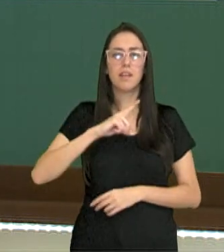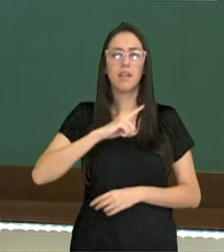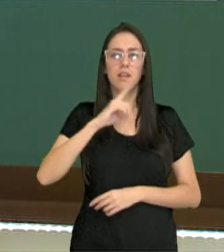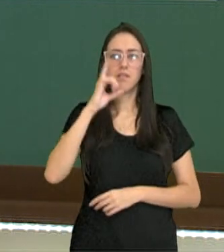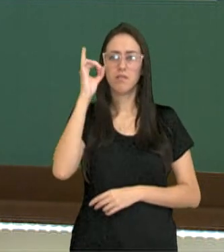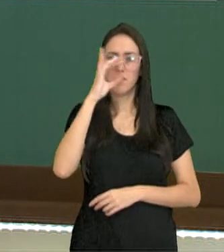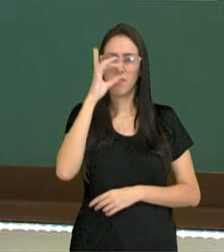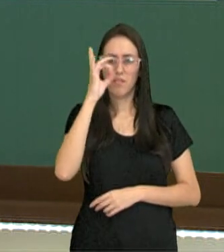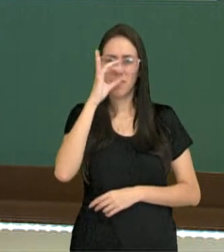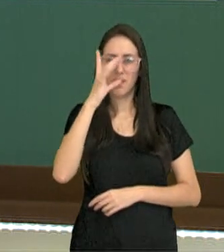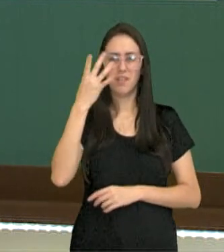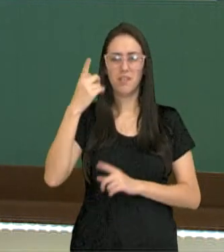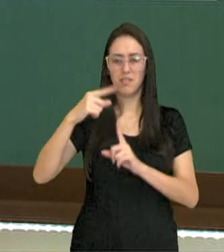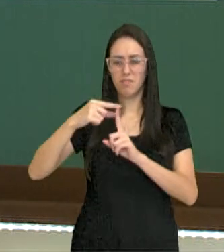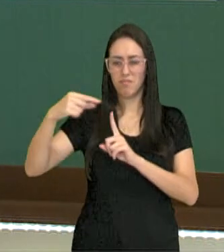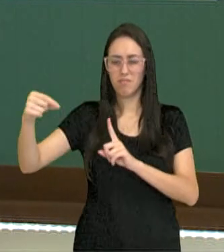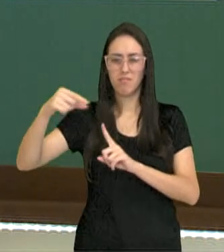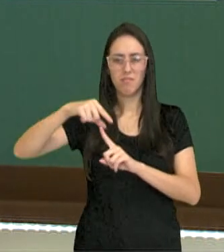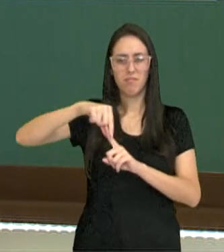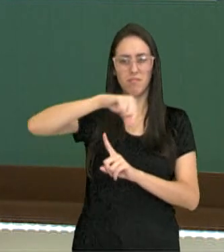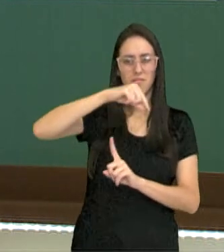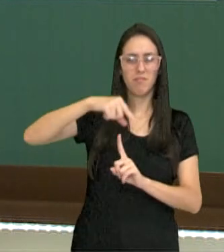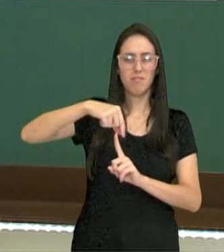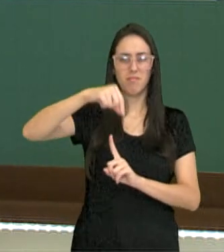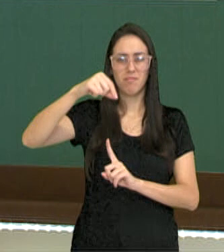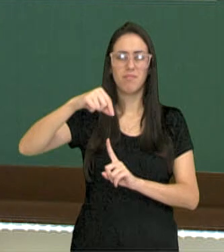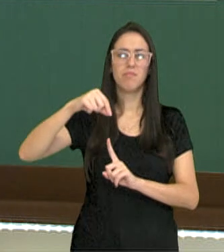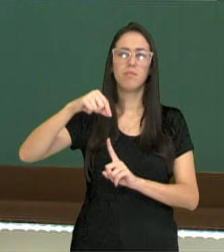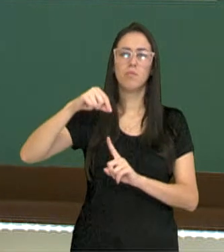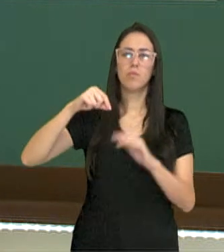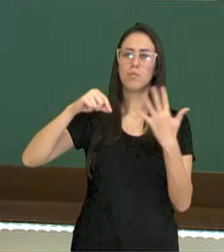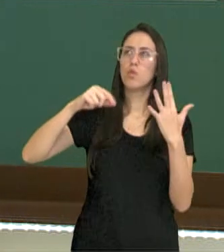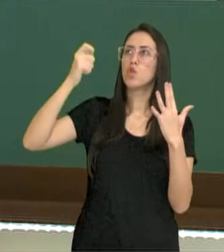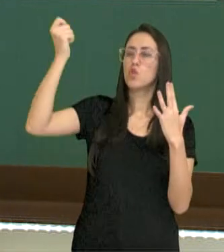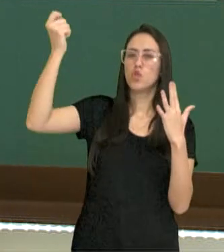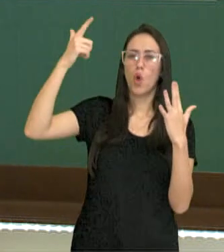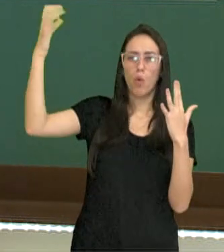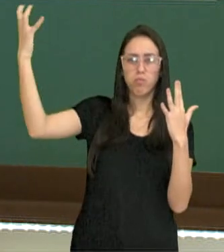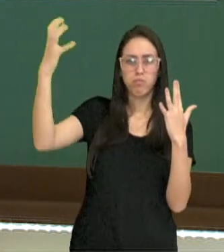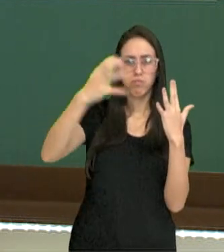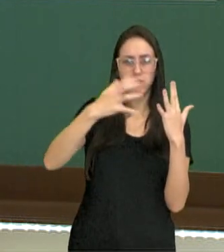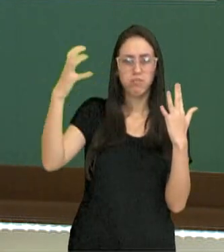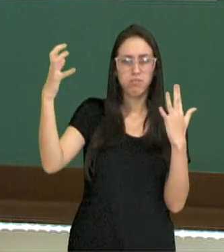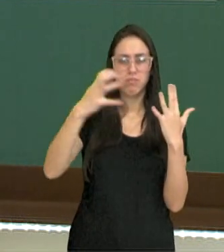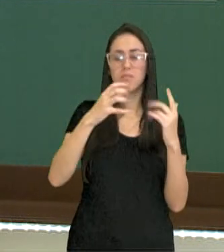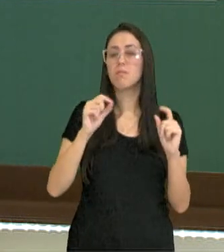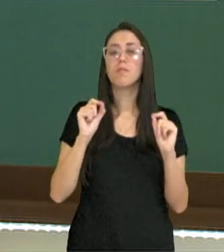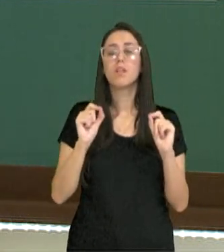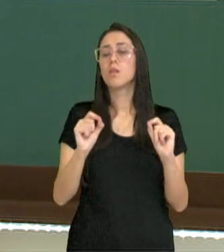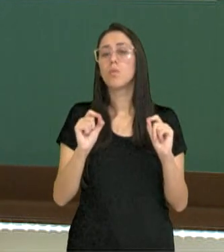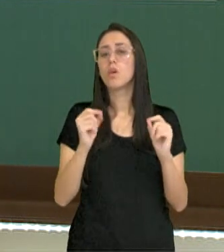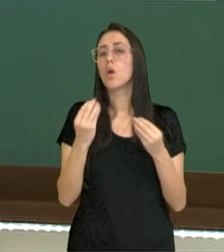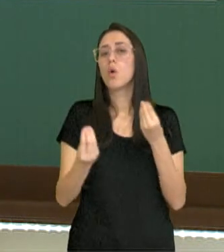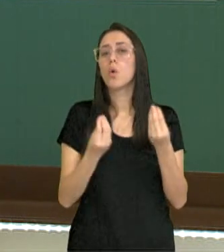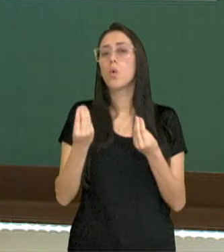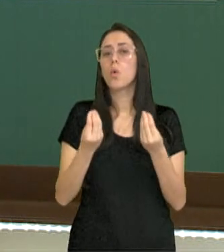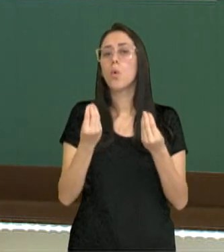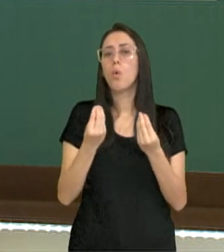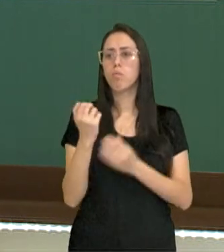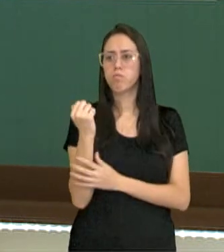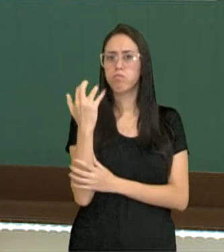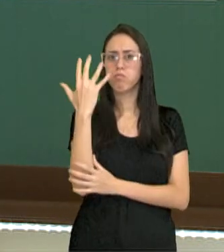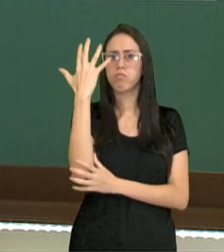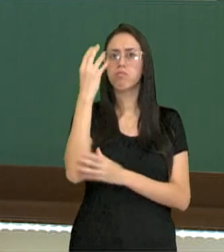suas clorofilas para fazer a fotossíntese, da onde ela tira nutriente para crescer? Dessa reserva nutritiva,